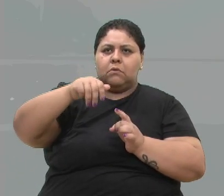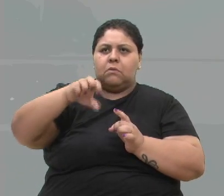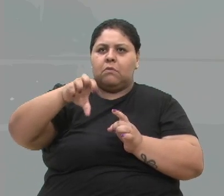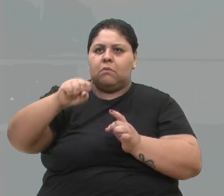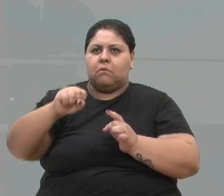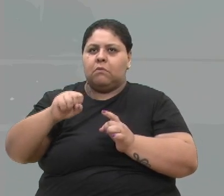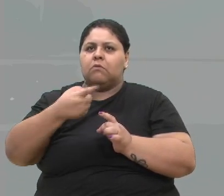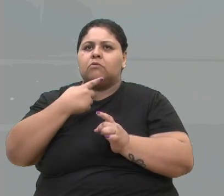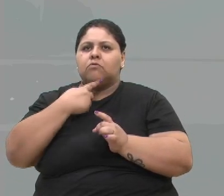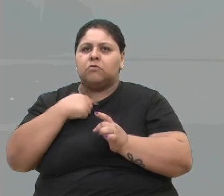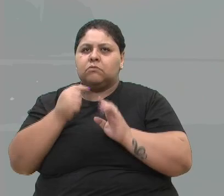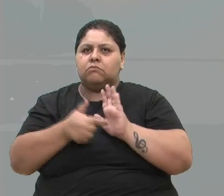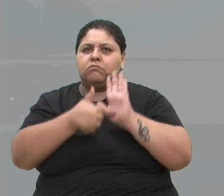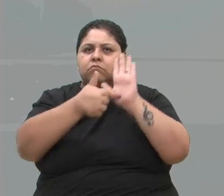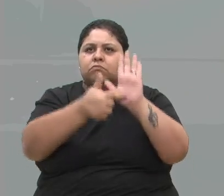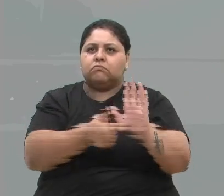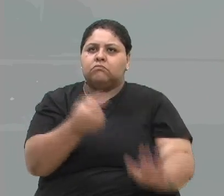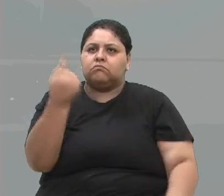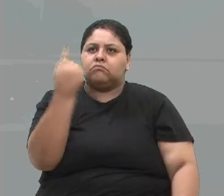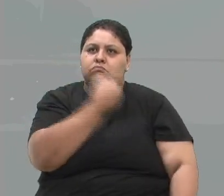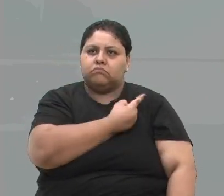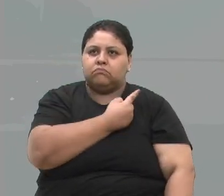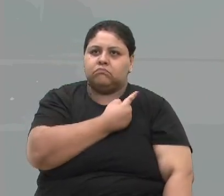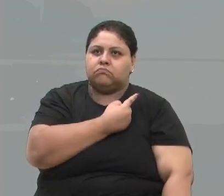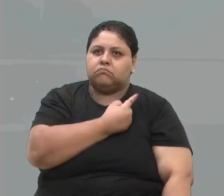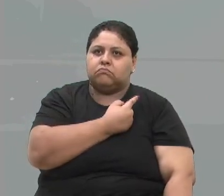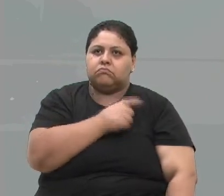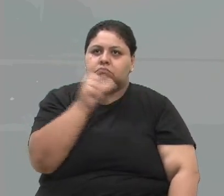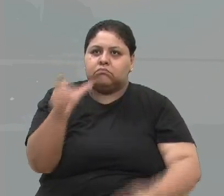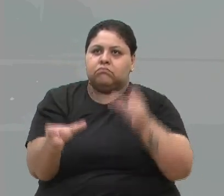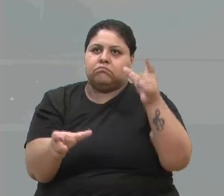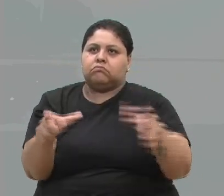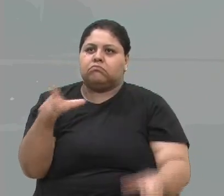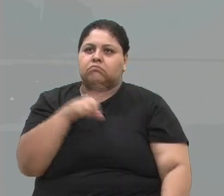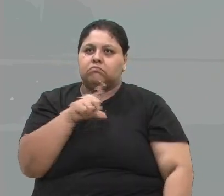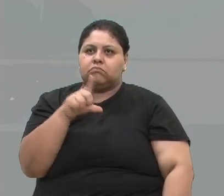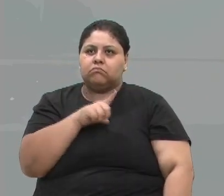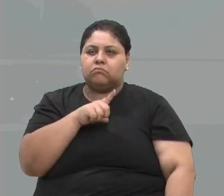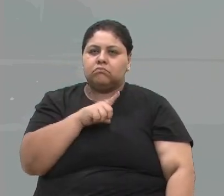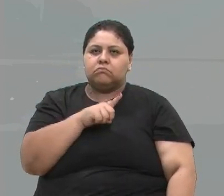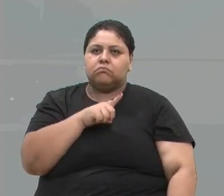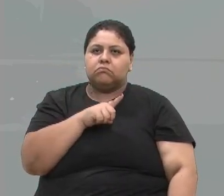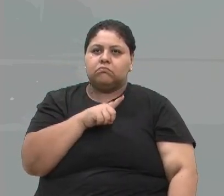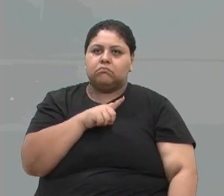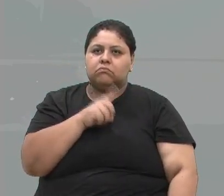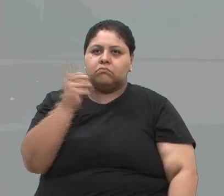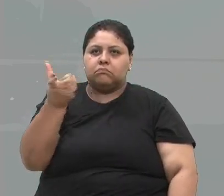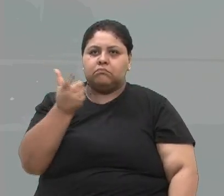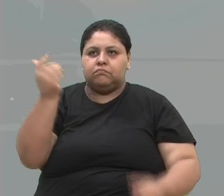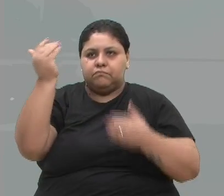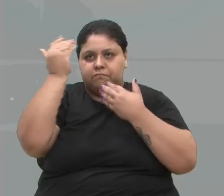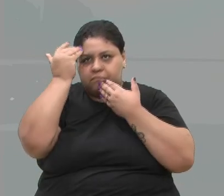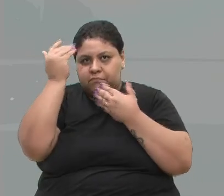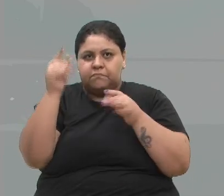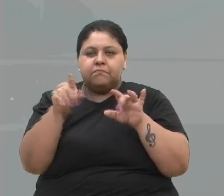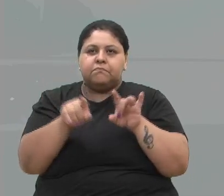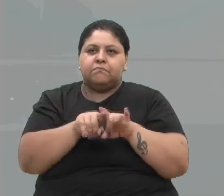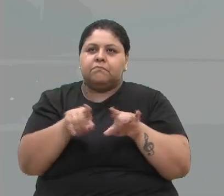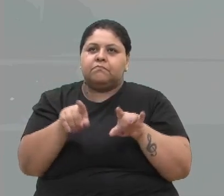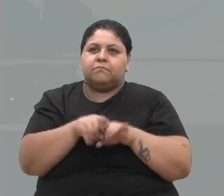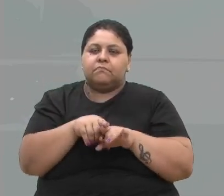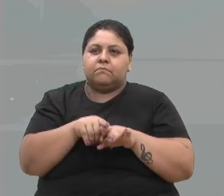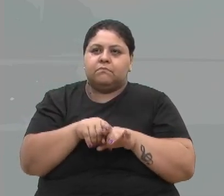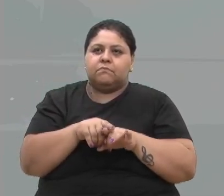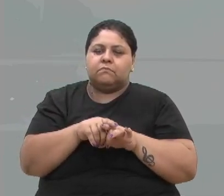fosse passando lá a quantidade de pessoas que tinha na Maesa. Quero agradecer também